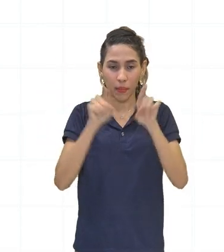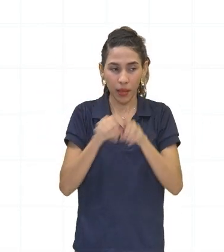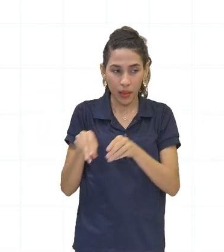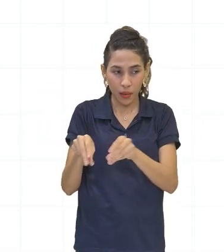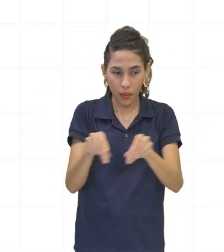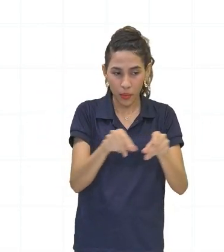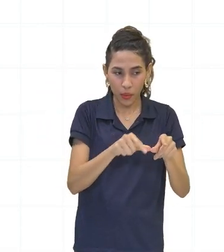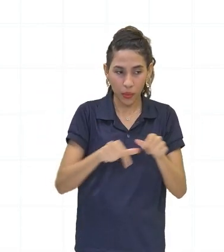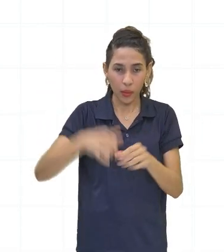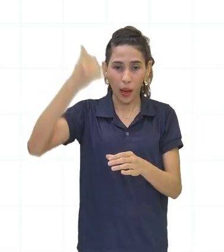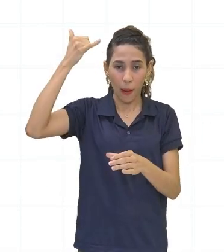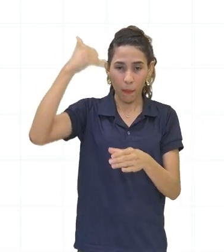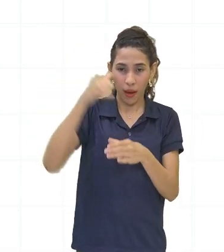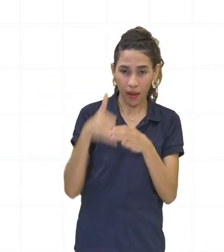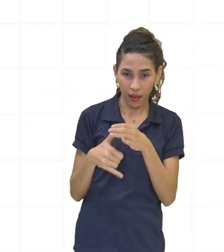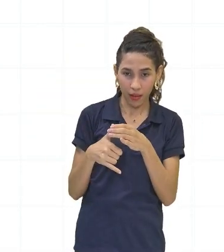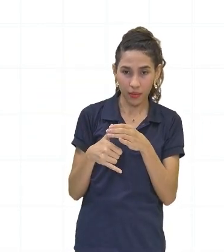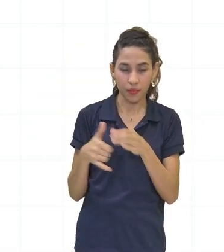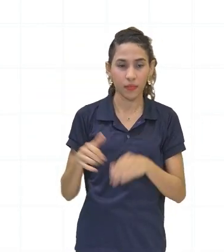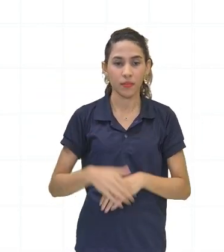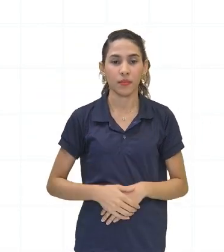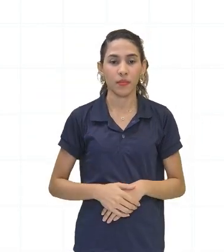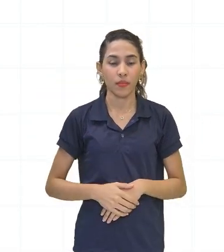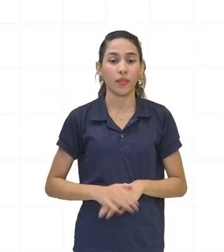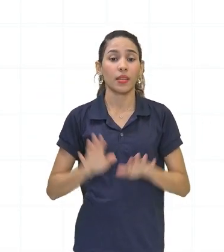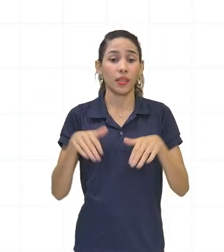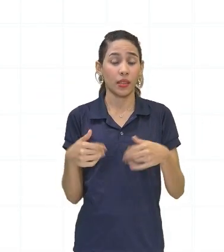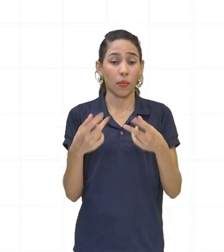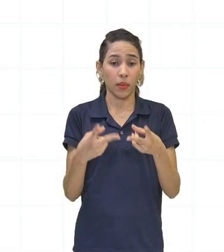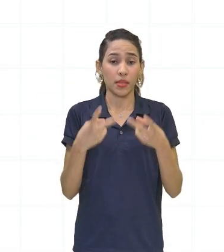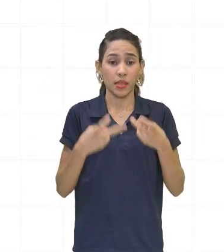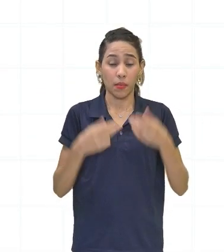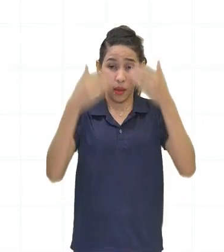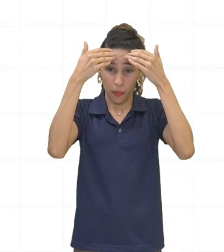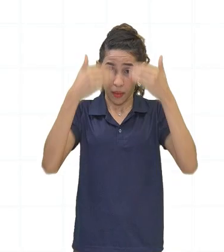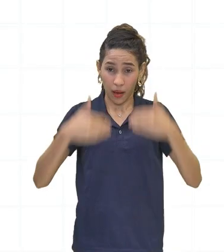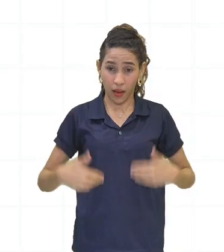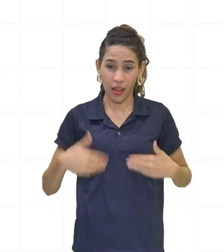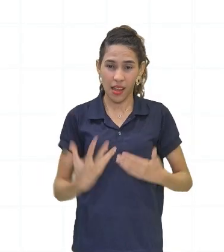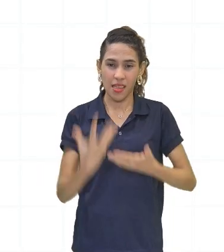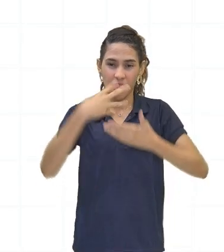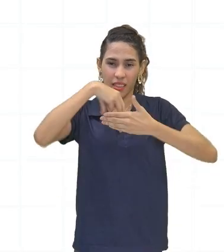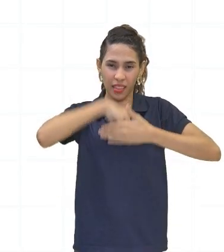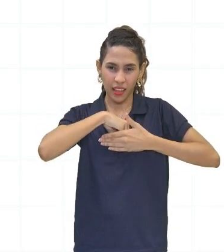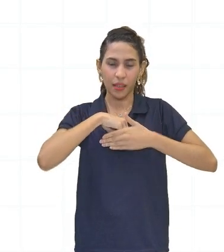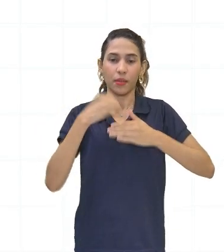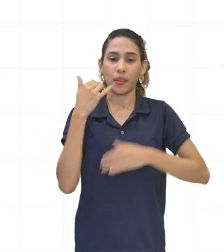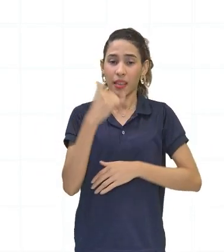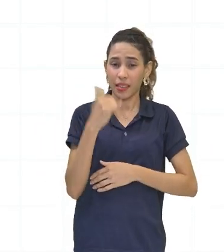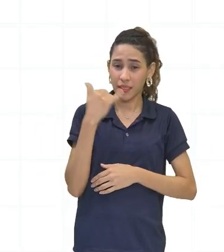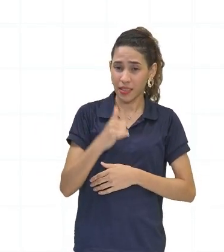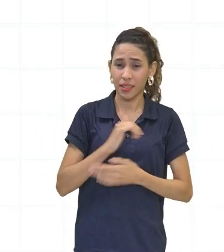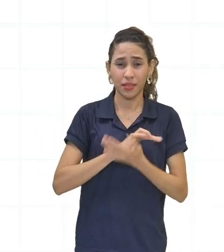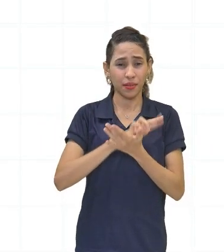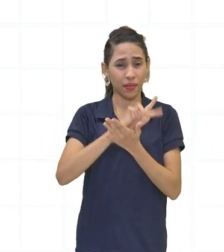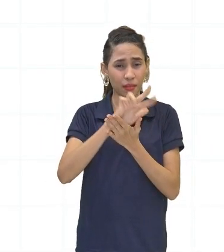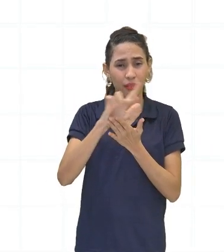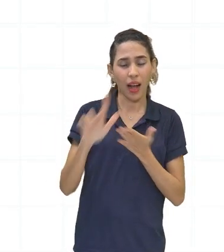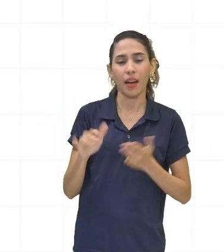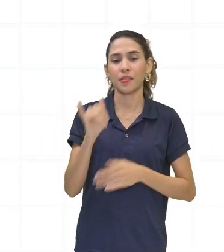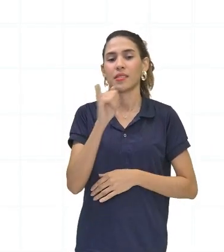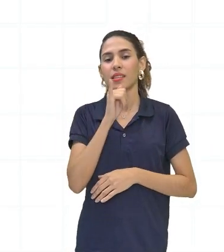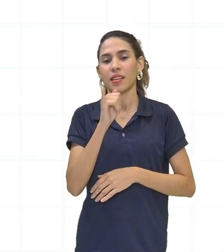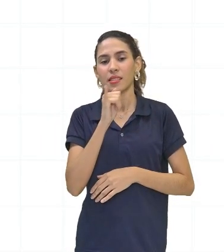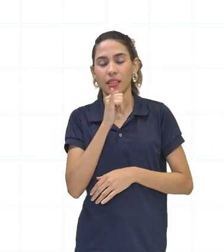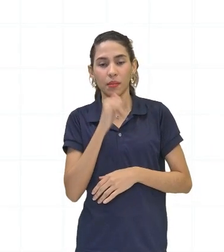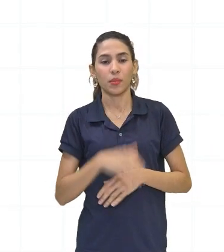a eletricidade, enfim. Observem que a eletricidade, ela está em todos os lugares.